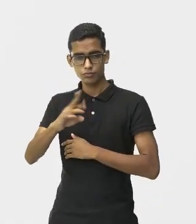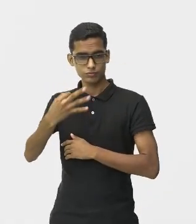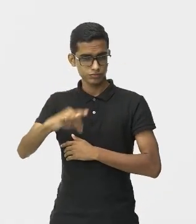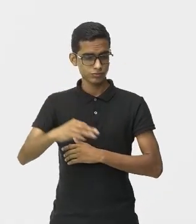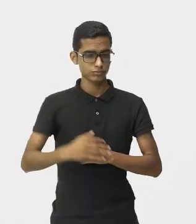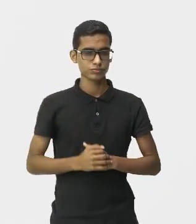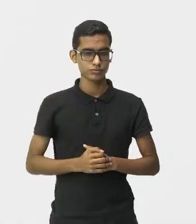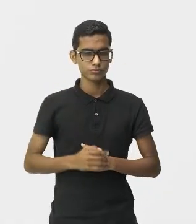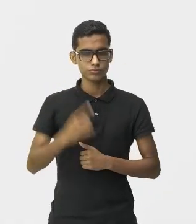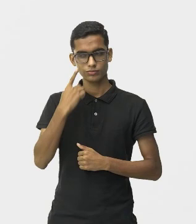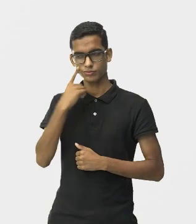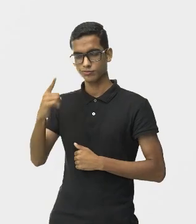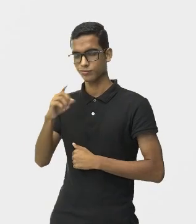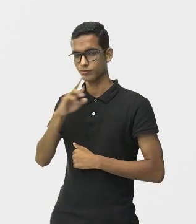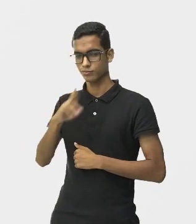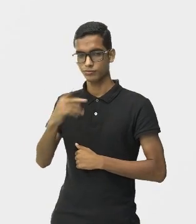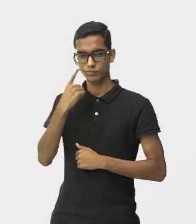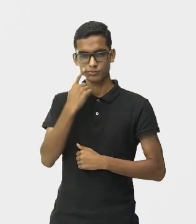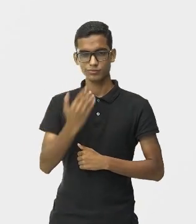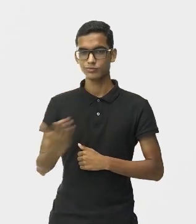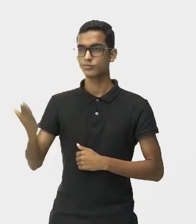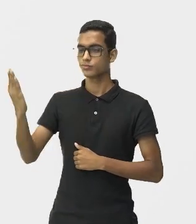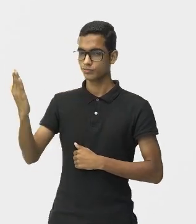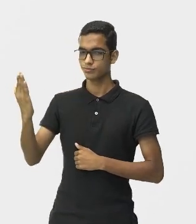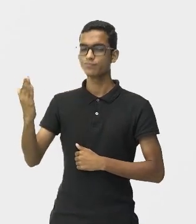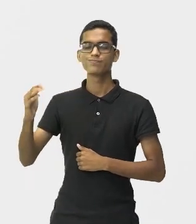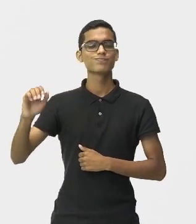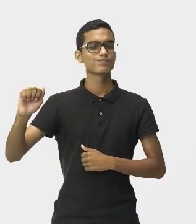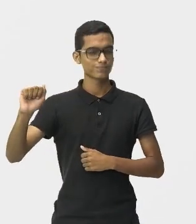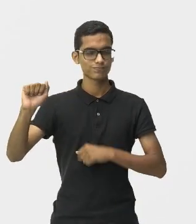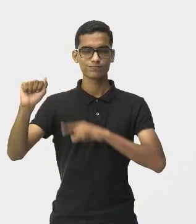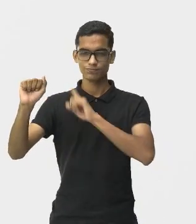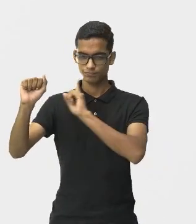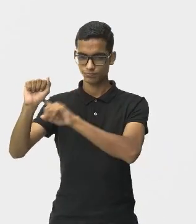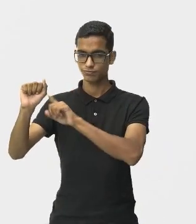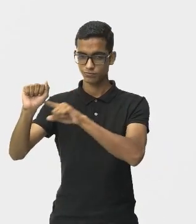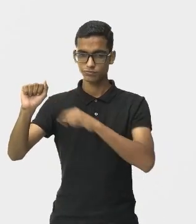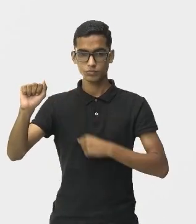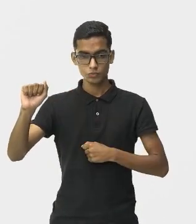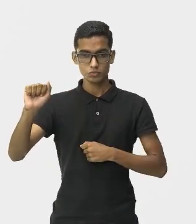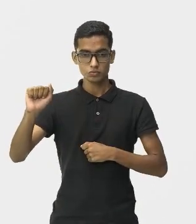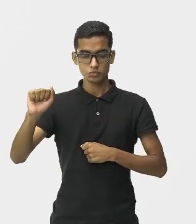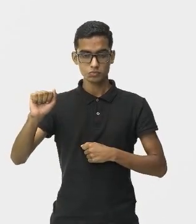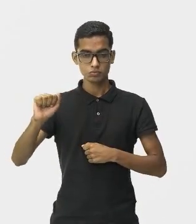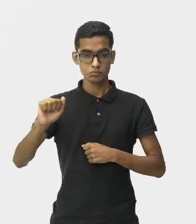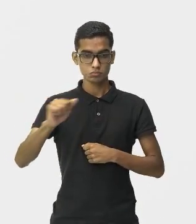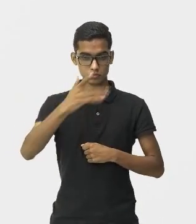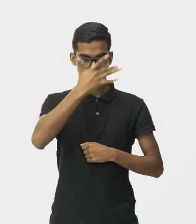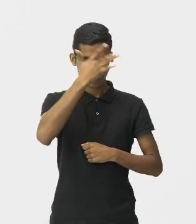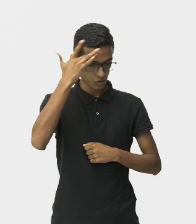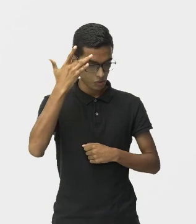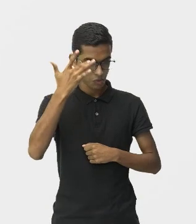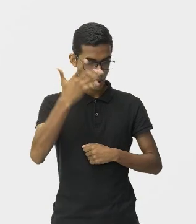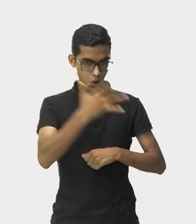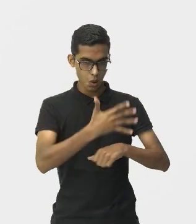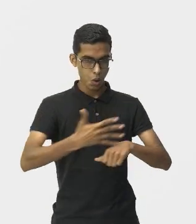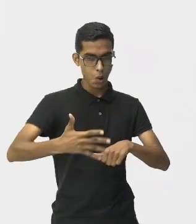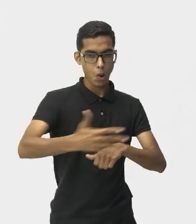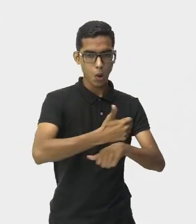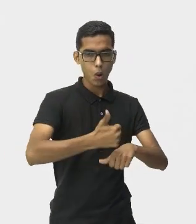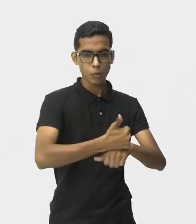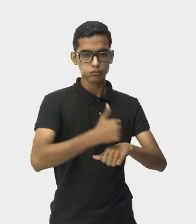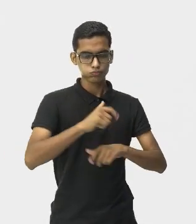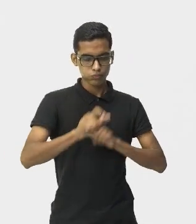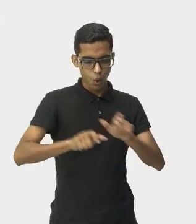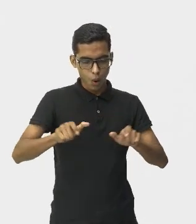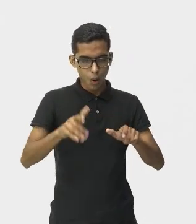Gabarito na tela para a gente, primeira questão, resposta letra A. Os colonizadores utilizaram-se de ameaças da